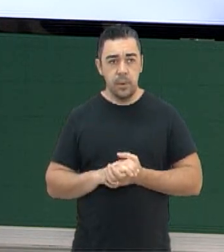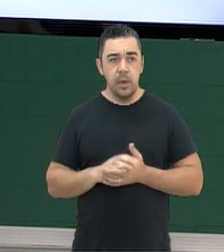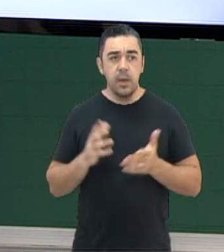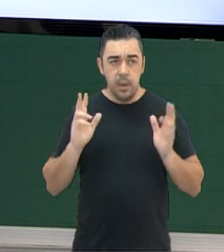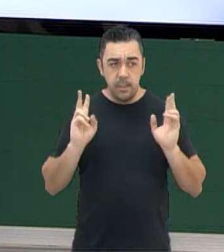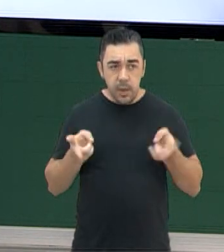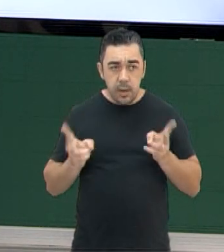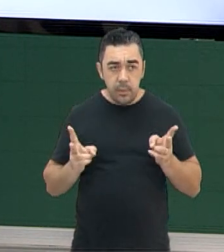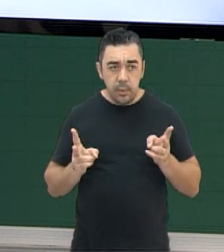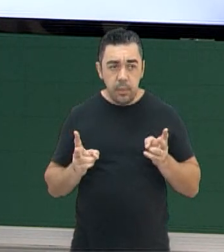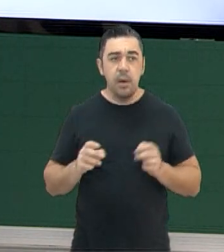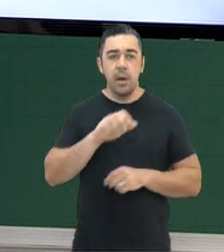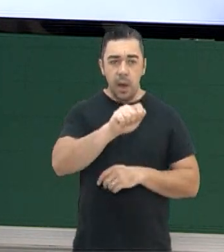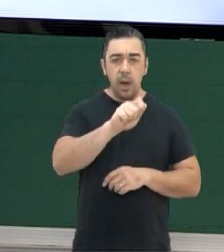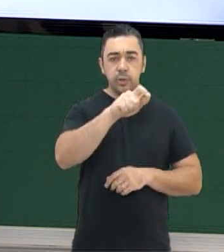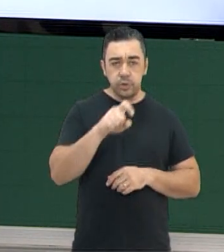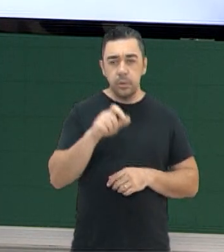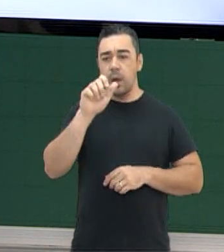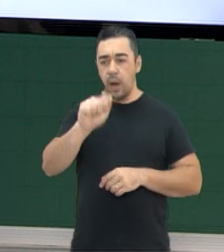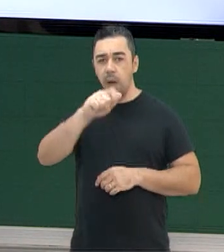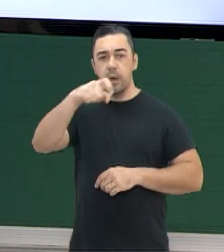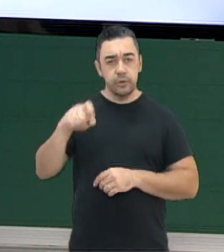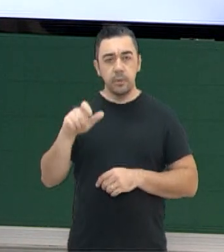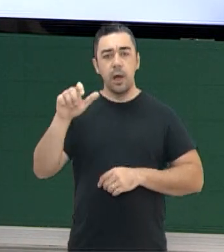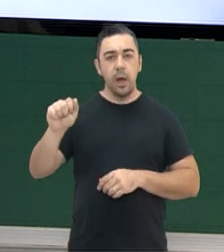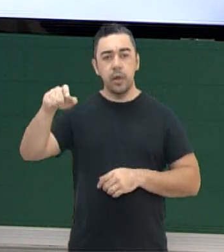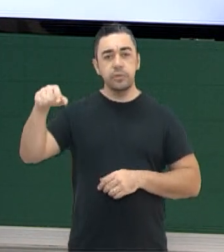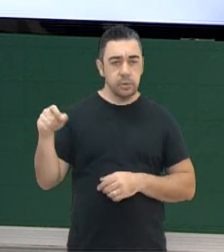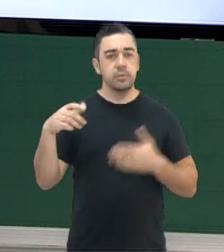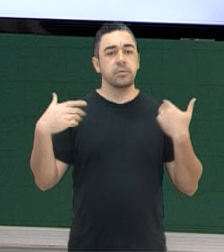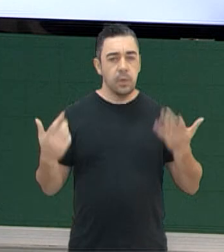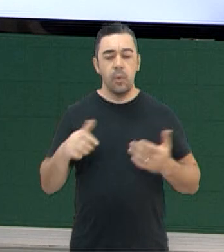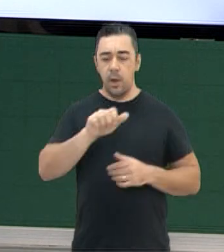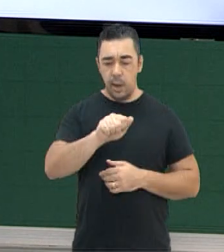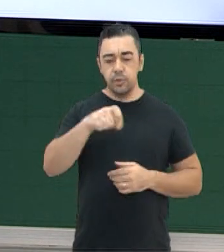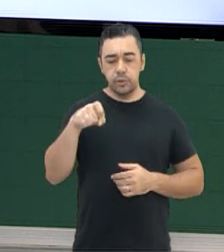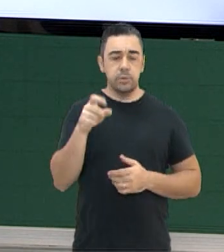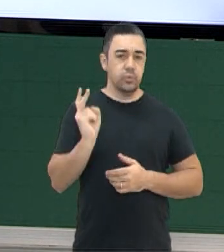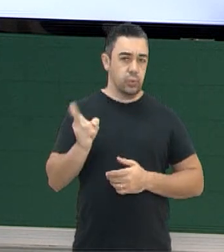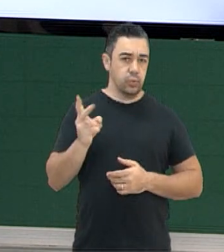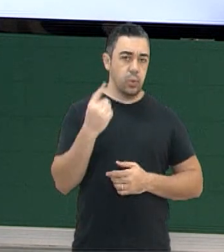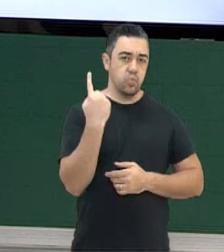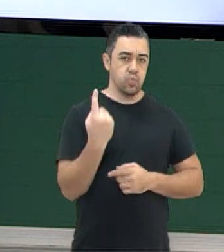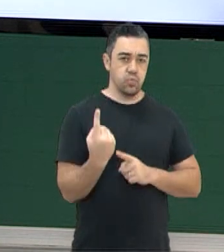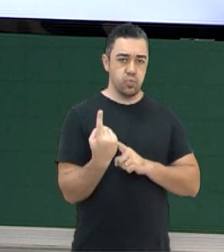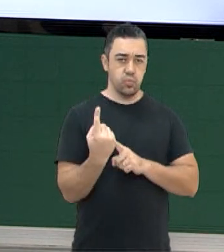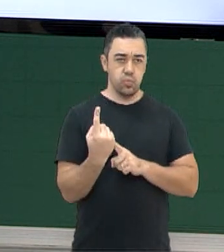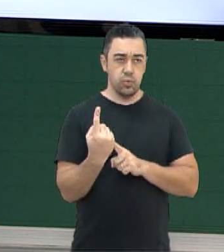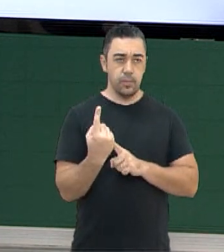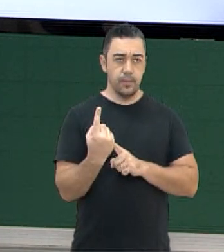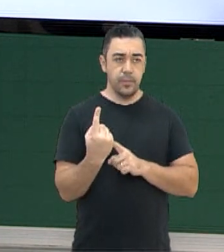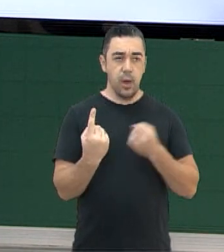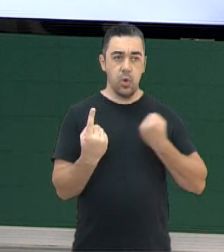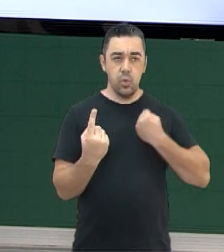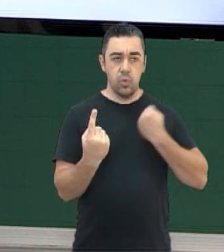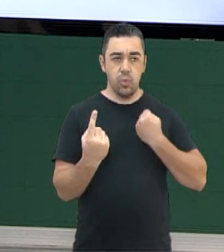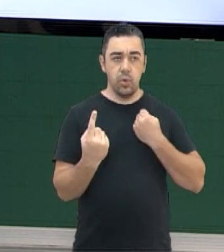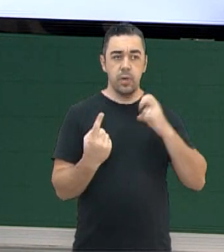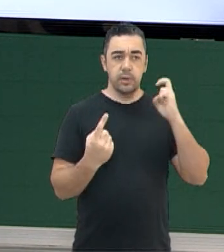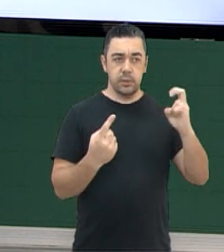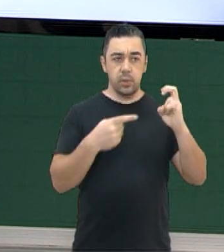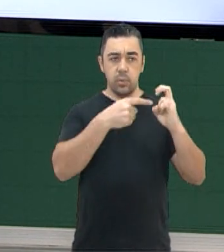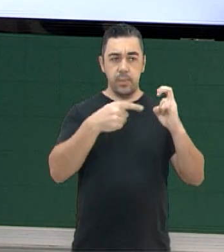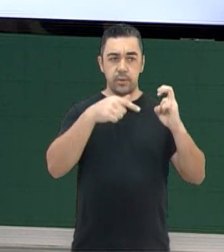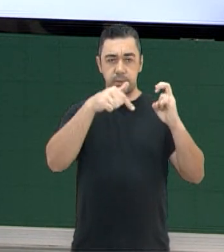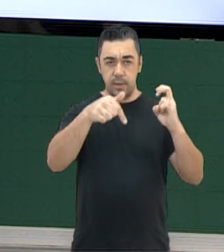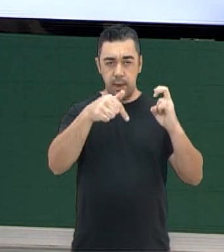semelhantes? São, possuem a mesma letra. Então, eu vou repetir a letra AX. E vou trabalhar com a parte numérica. 5